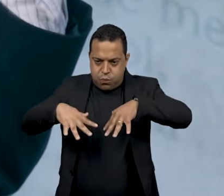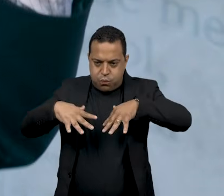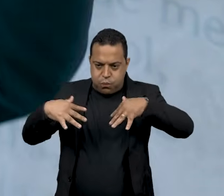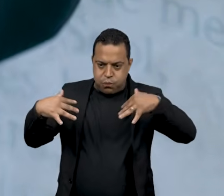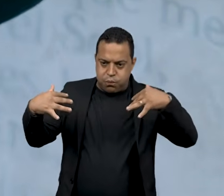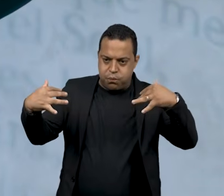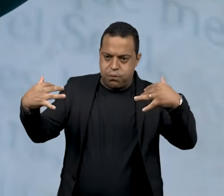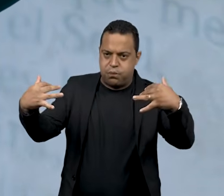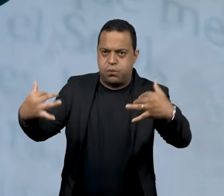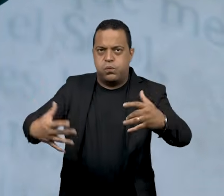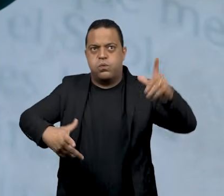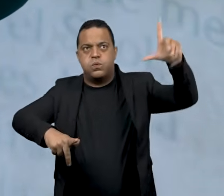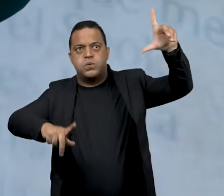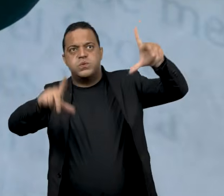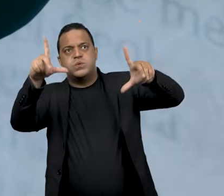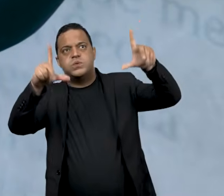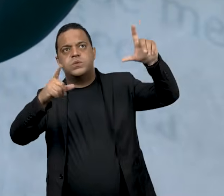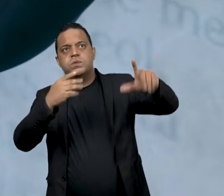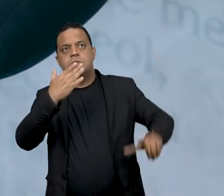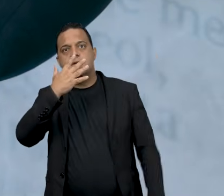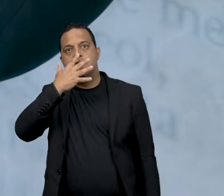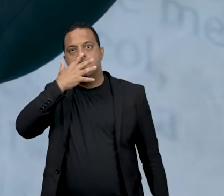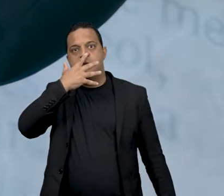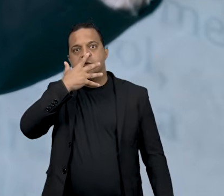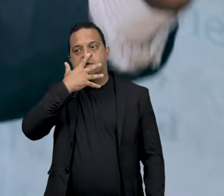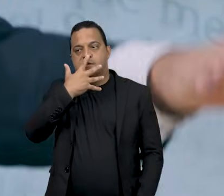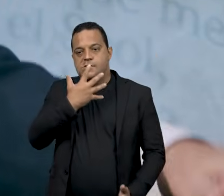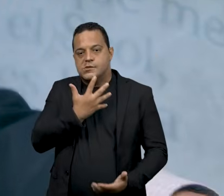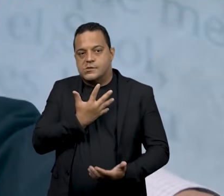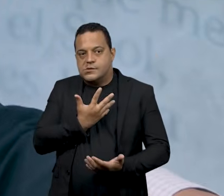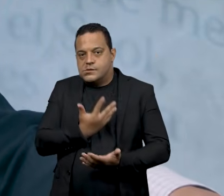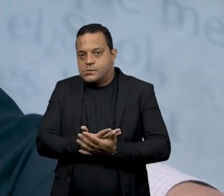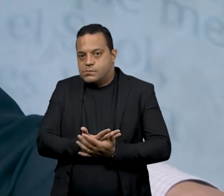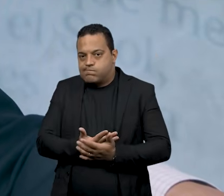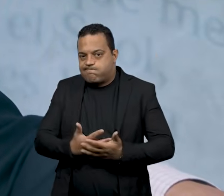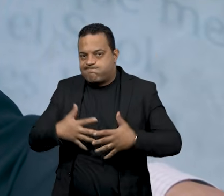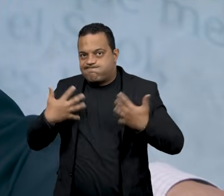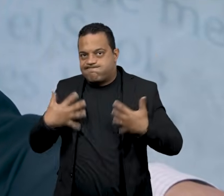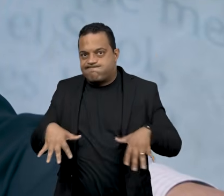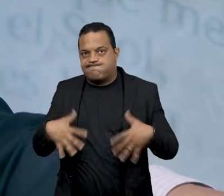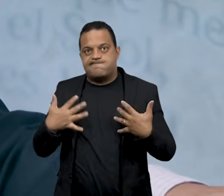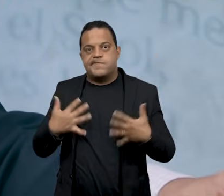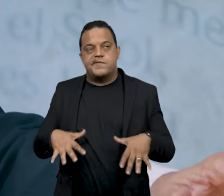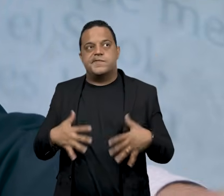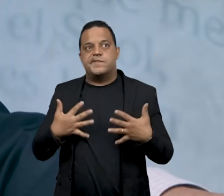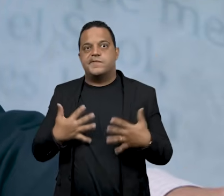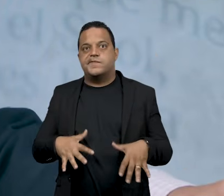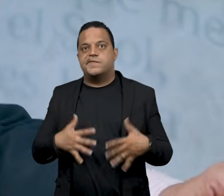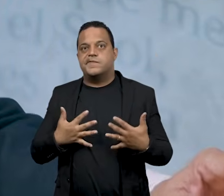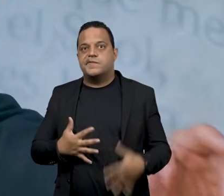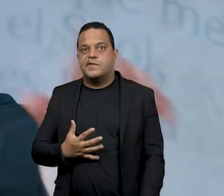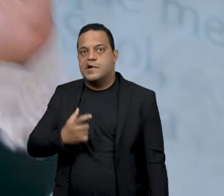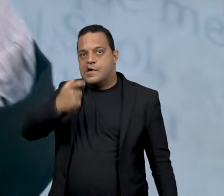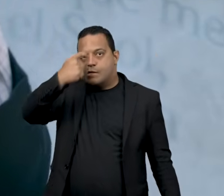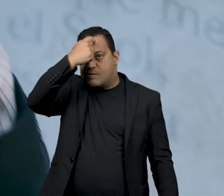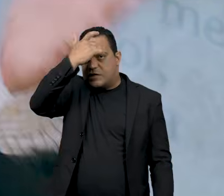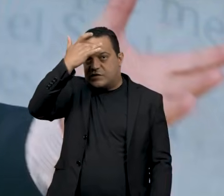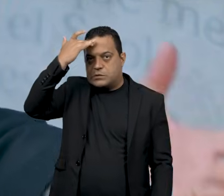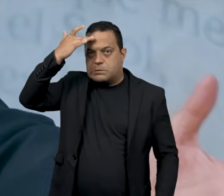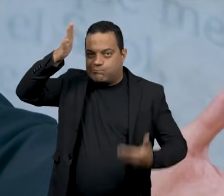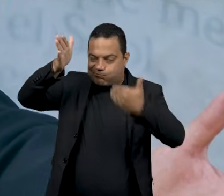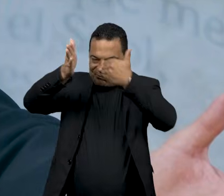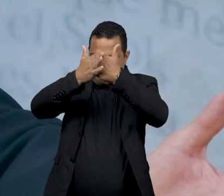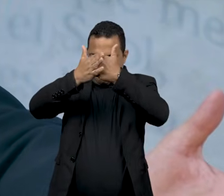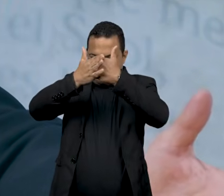de pessoas e a minha foto num telão, ele falou assim, ali eu perdi a competição. Tremeu as pernas. Tremeu as pernas, a